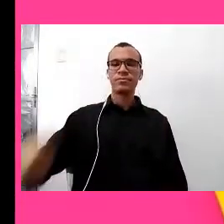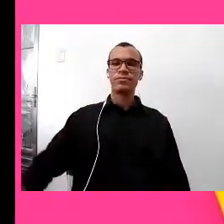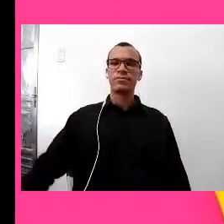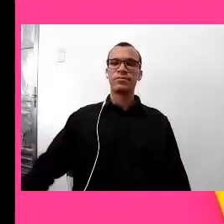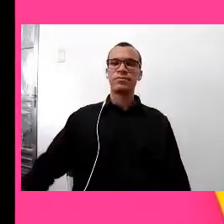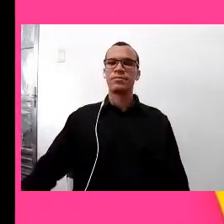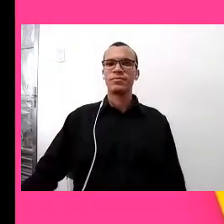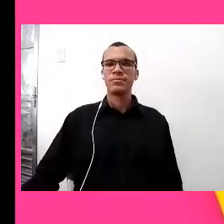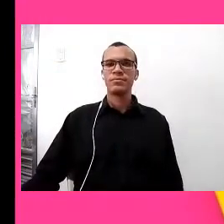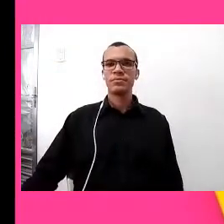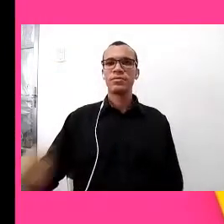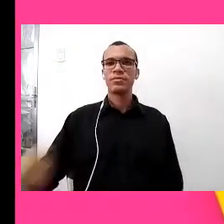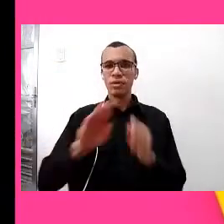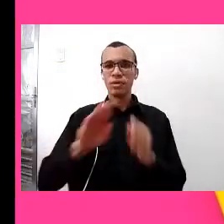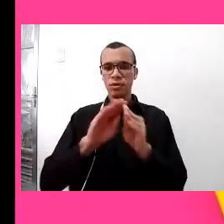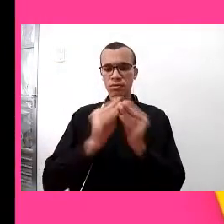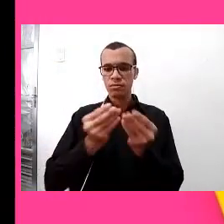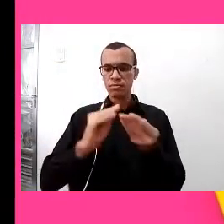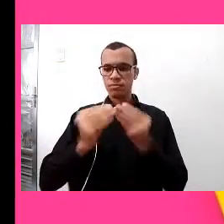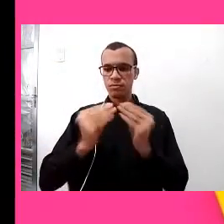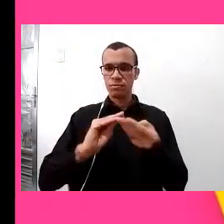o dobrar. Pronto.